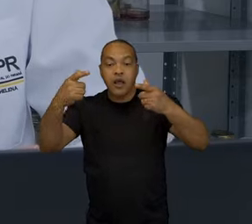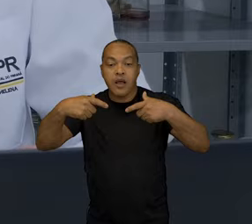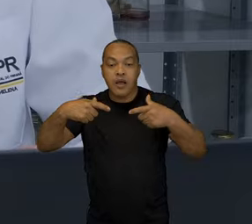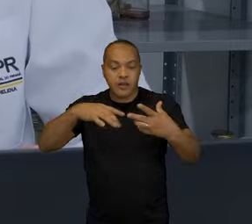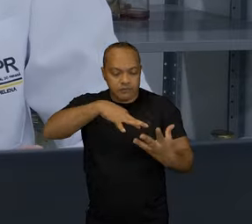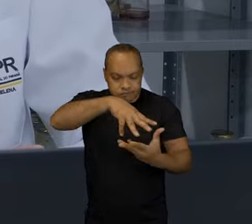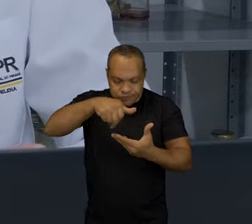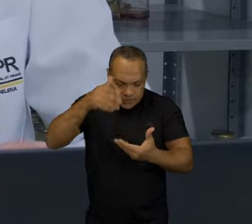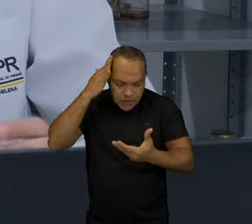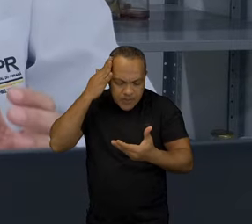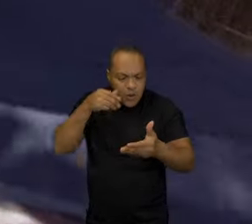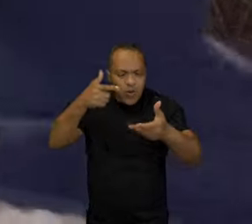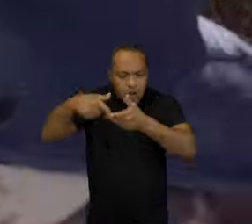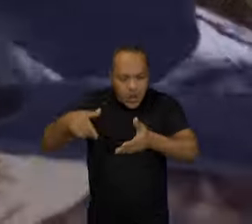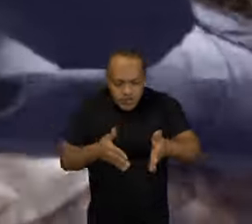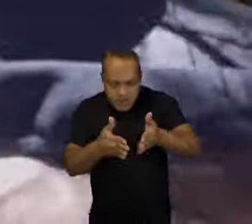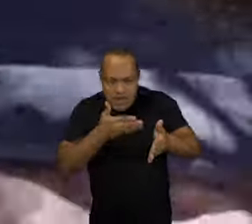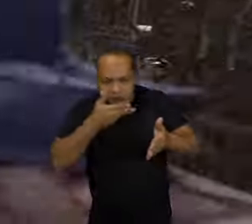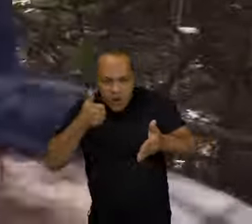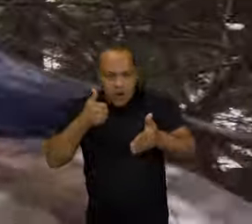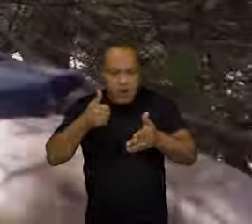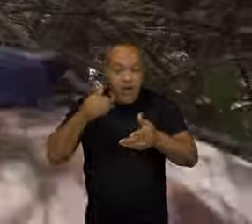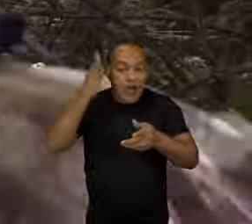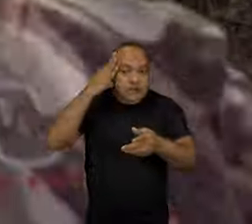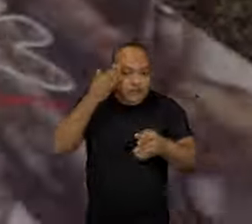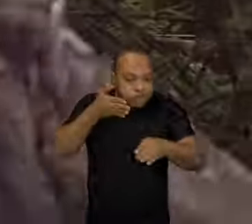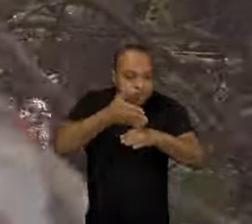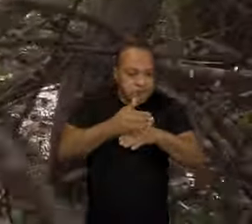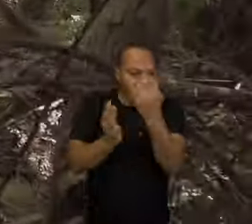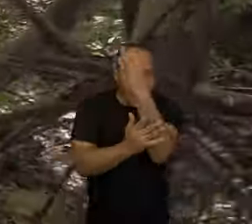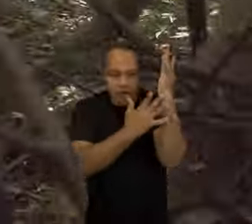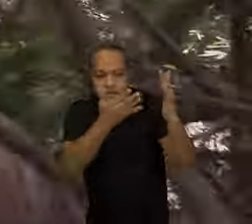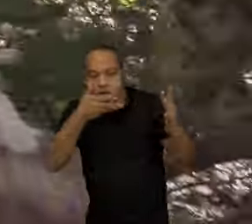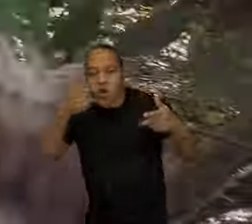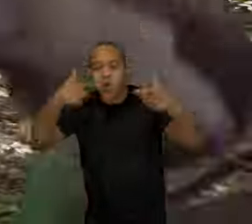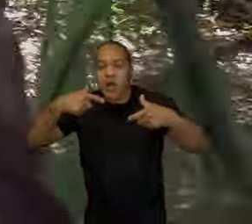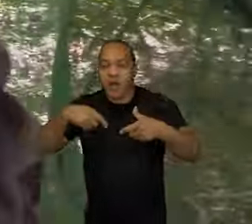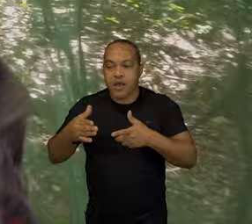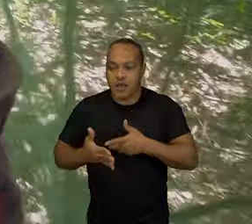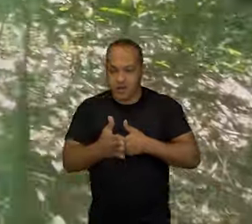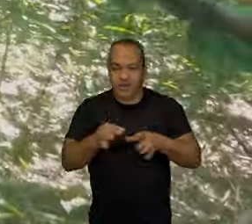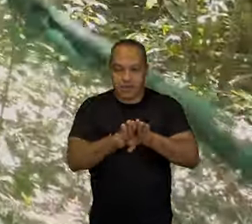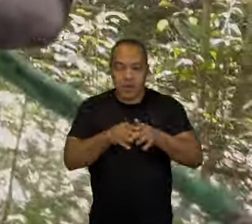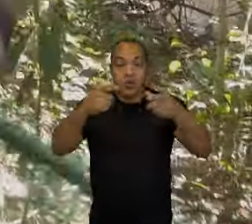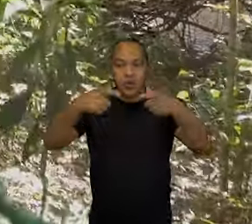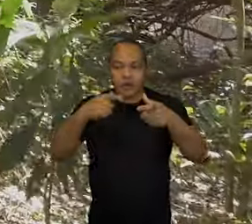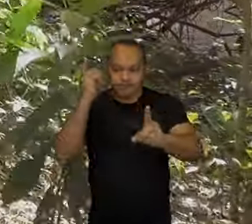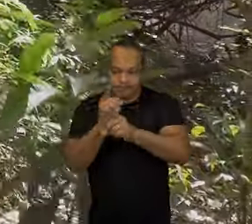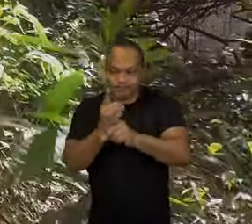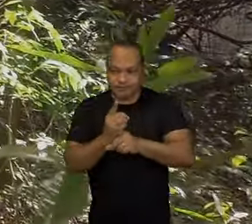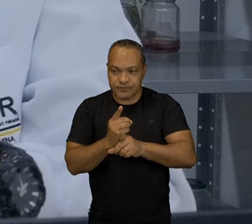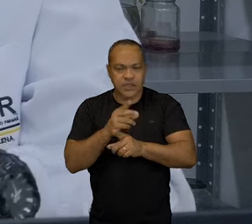rotas, selecionamos as estradas e estudamos o acesso, né, ao ponto que nós gostaríamos de